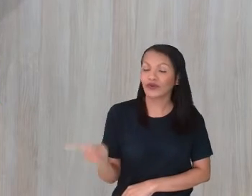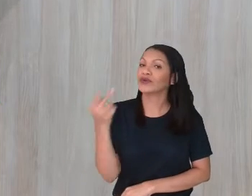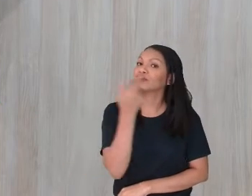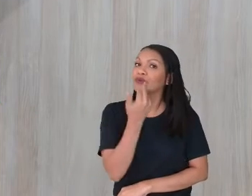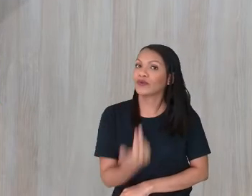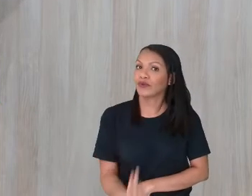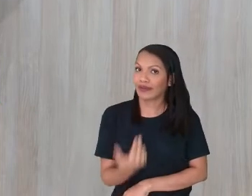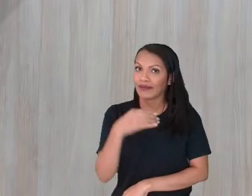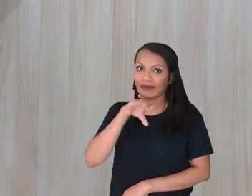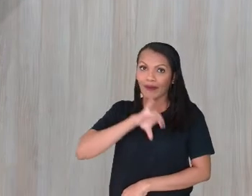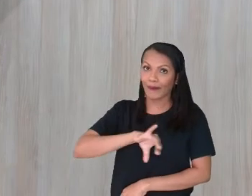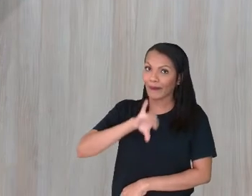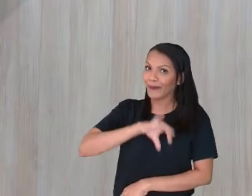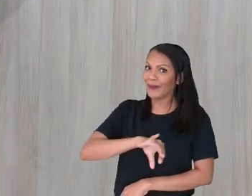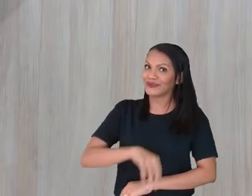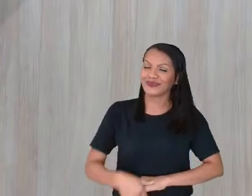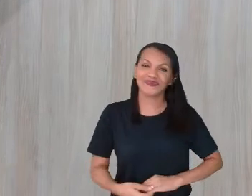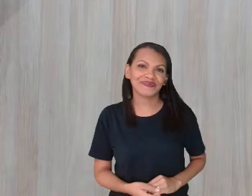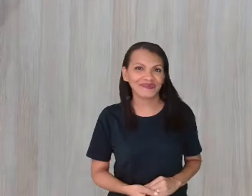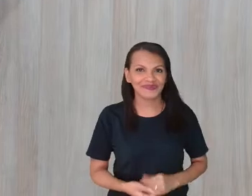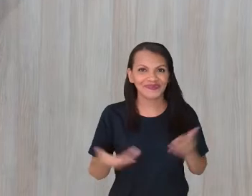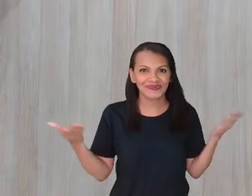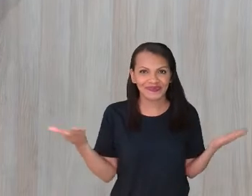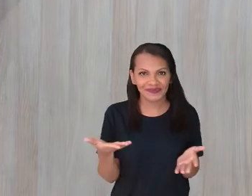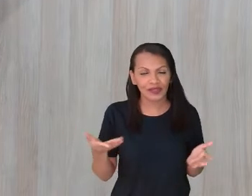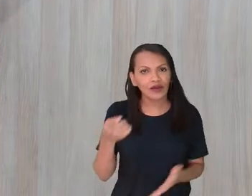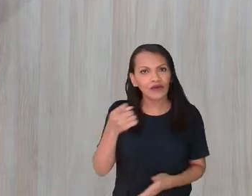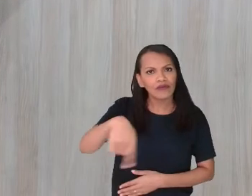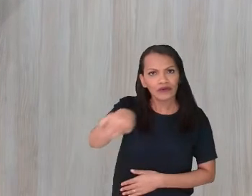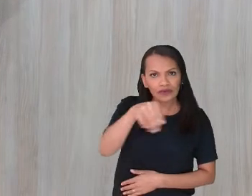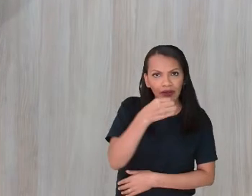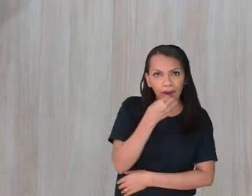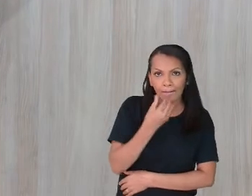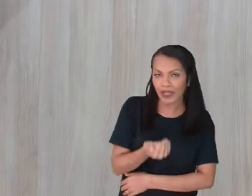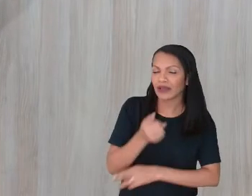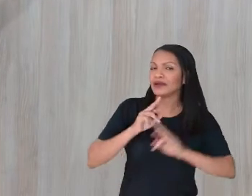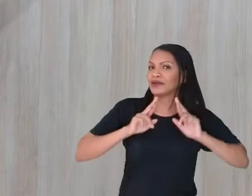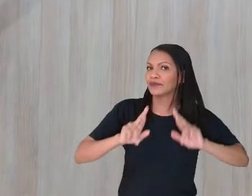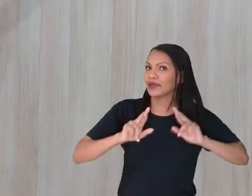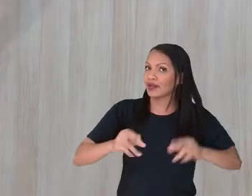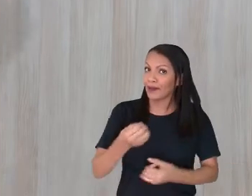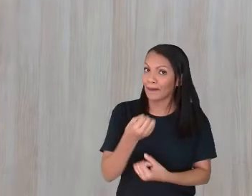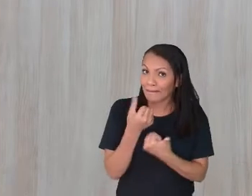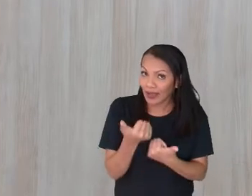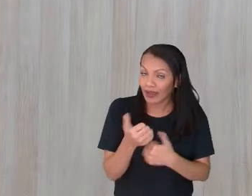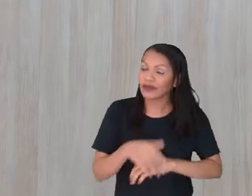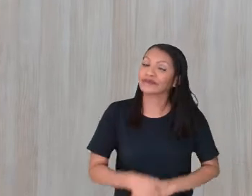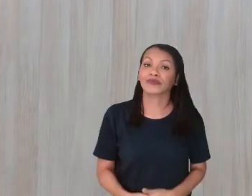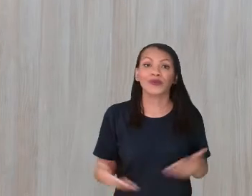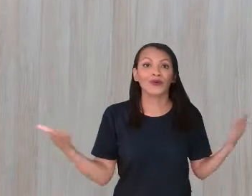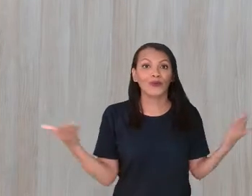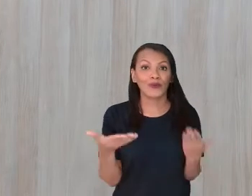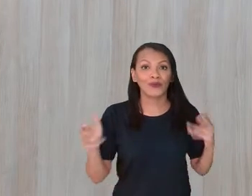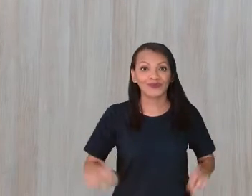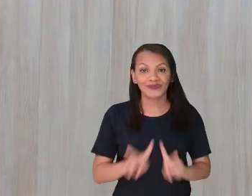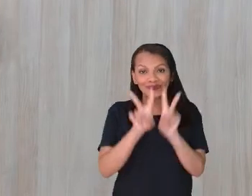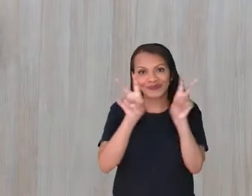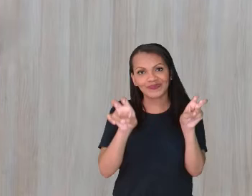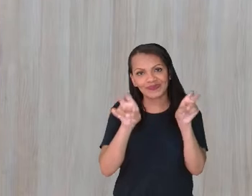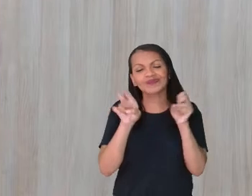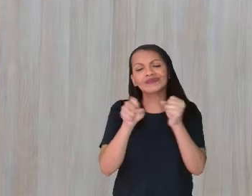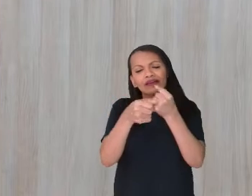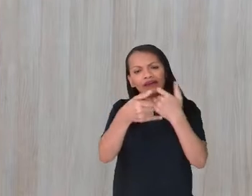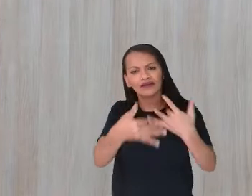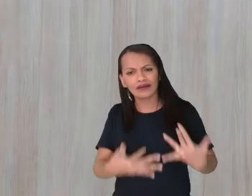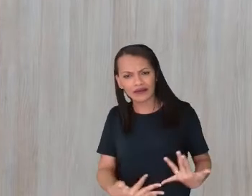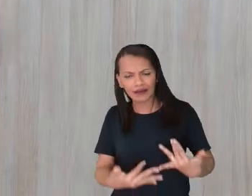língua portuguesa. E aí, como vocês estão? Espero que muito bem. Hoje a gente vai falar um pouco sobre